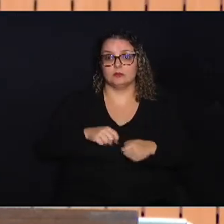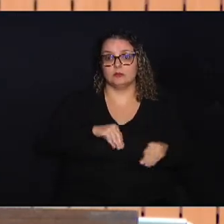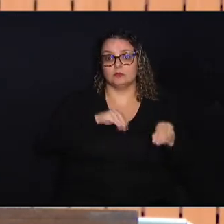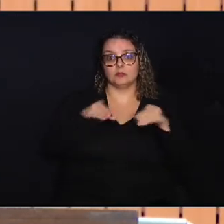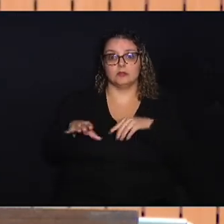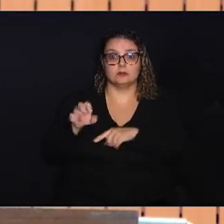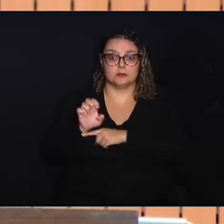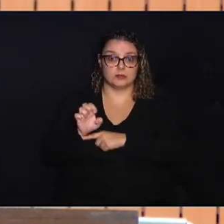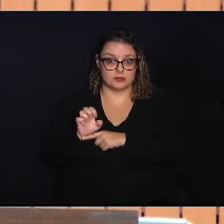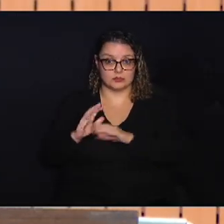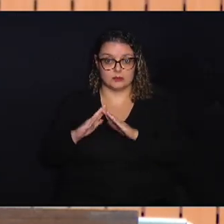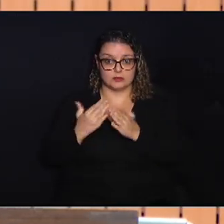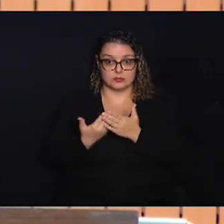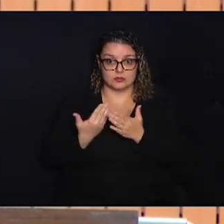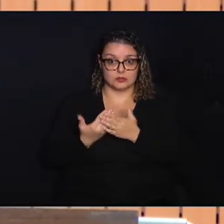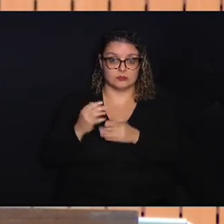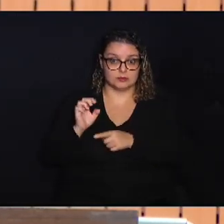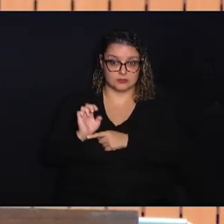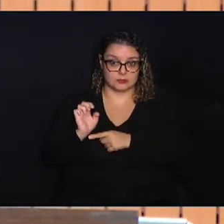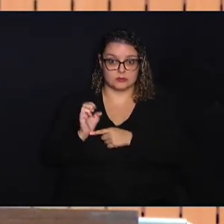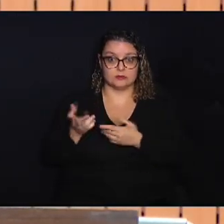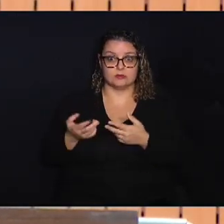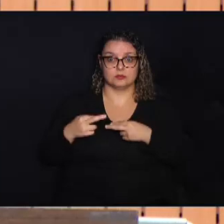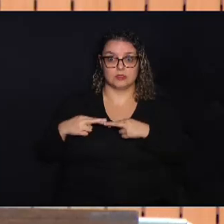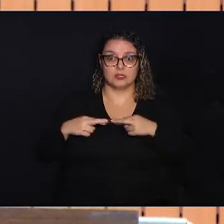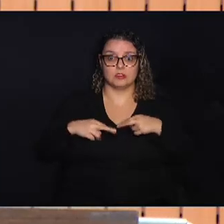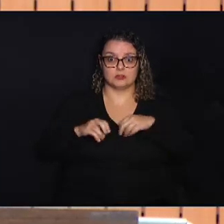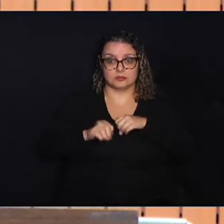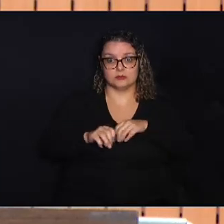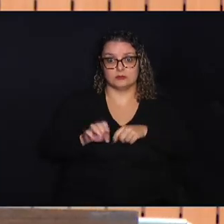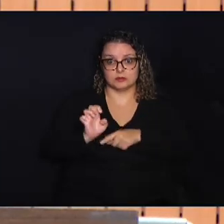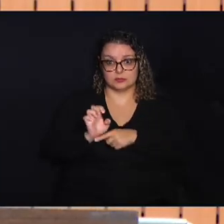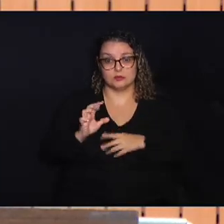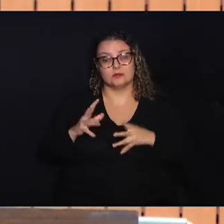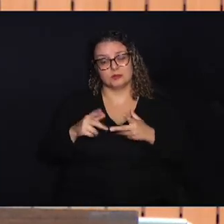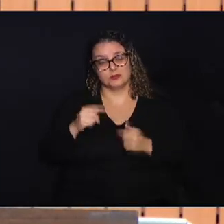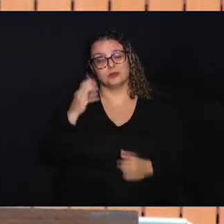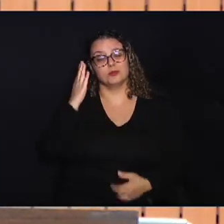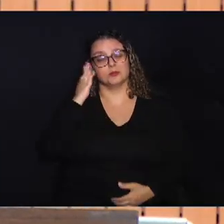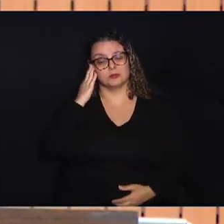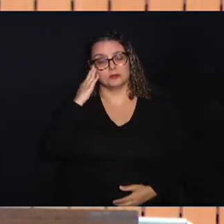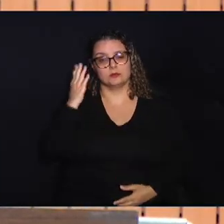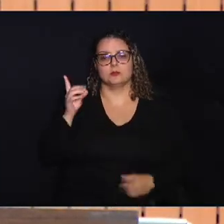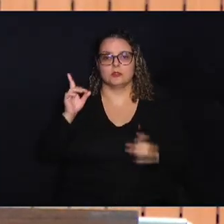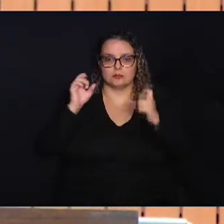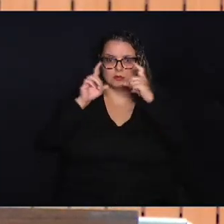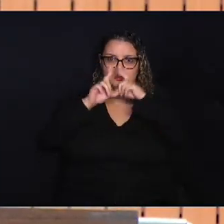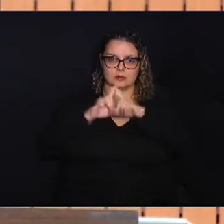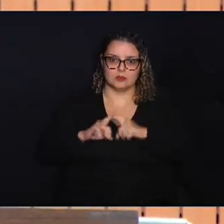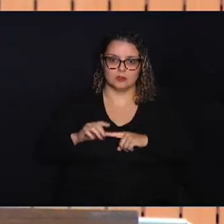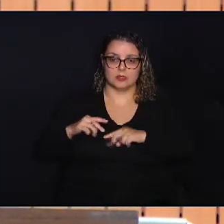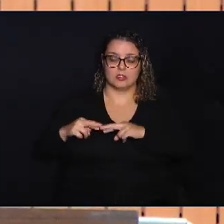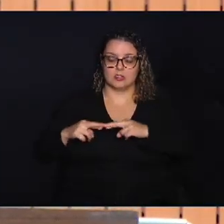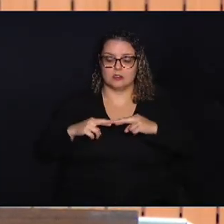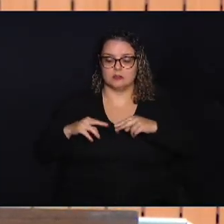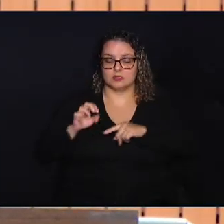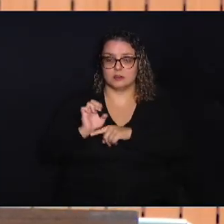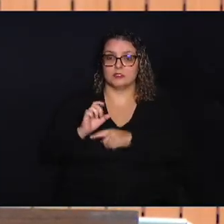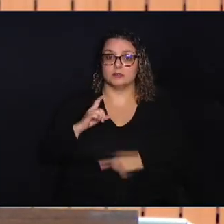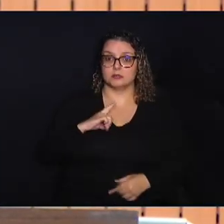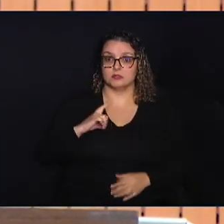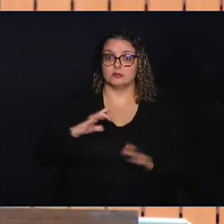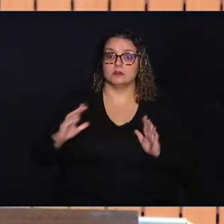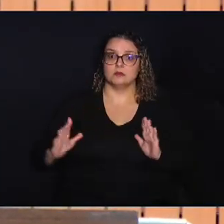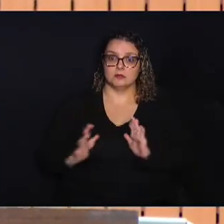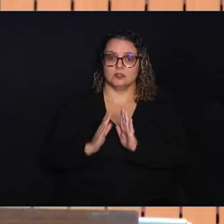Estado, né, para a rede estadual de ensino. Todo mundo sabe a dificuldade que a rede estadual tem